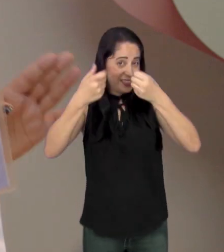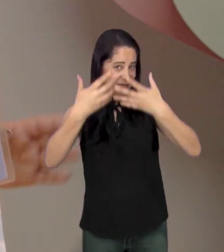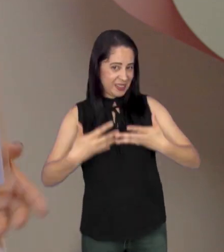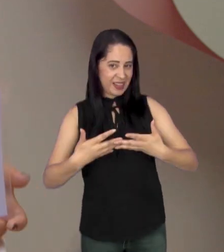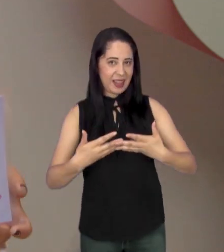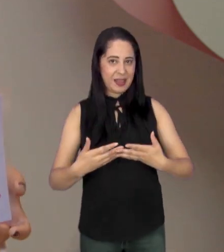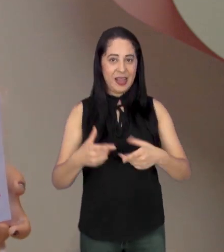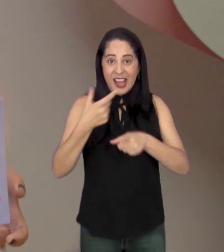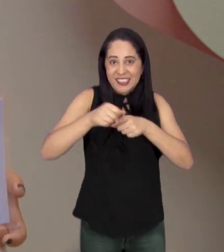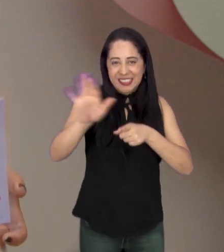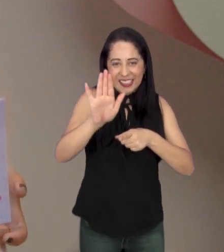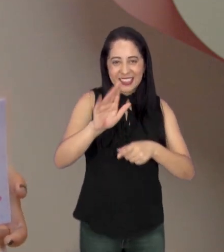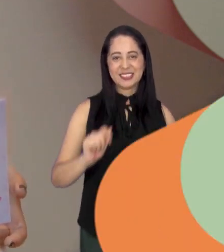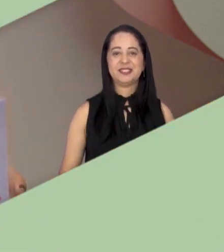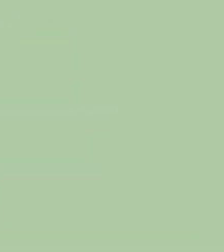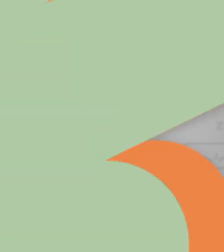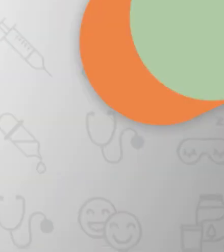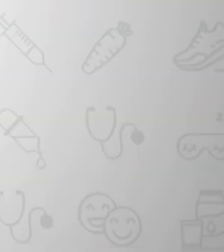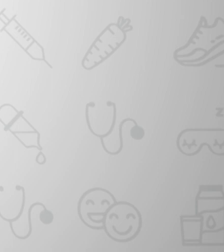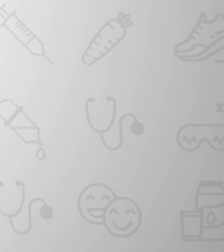esclarecer tudinho pra gente. Fica aí.